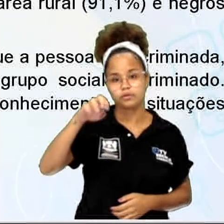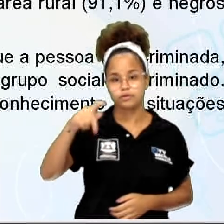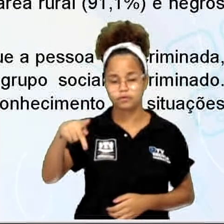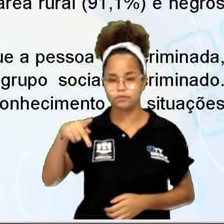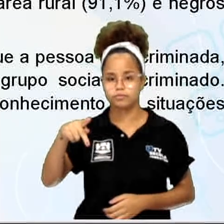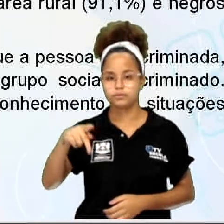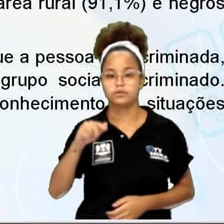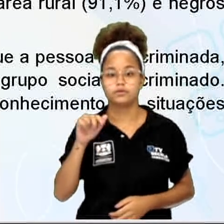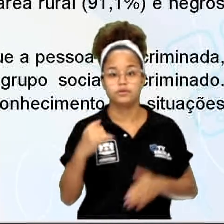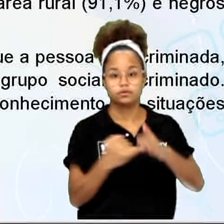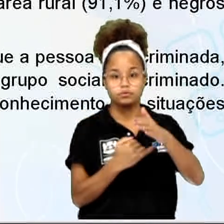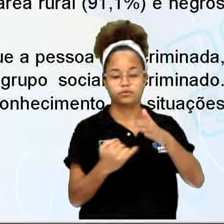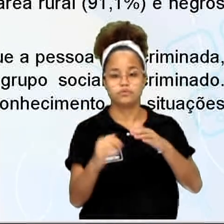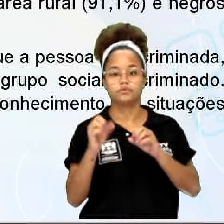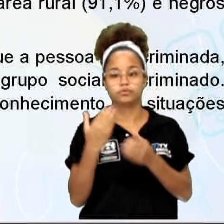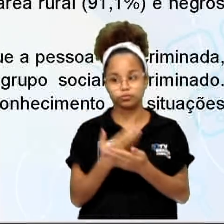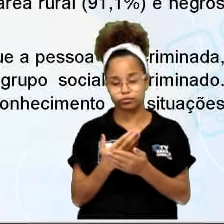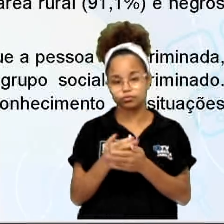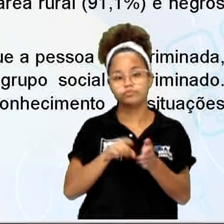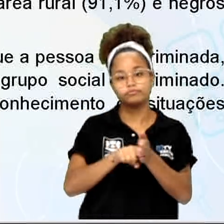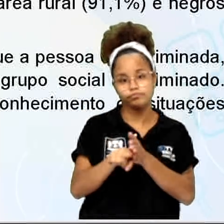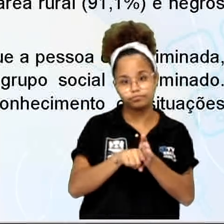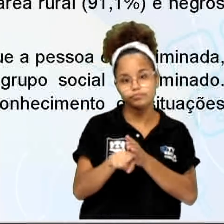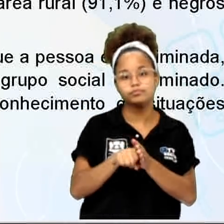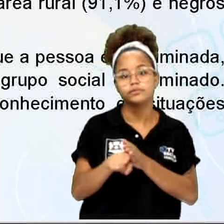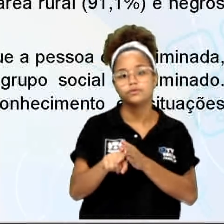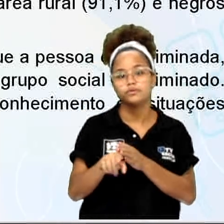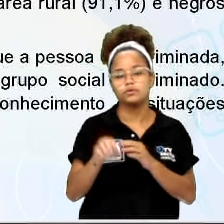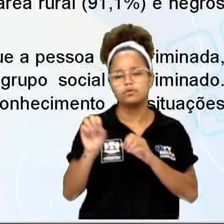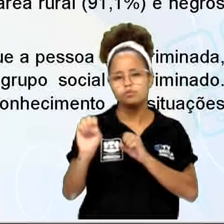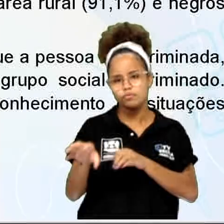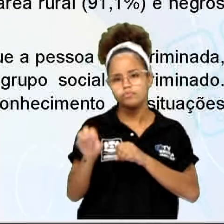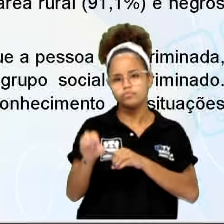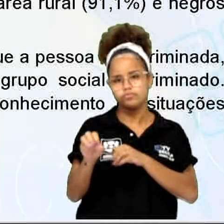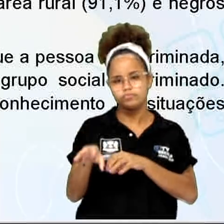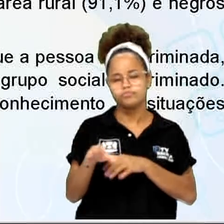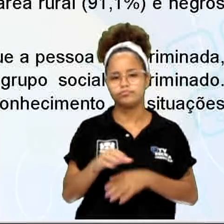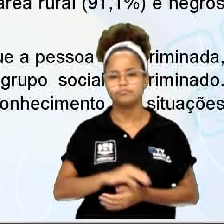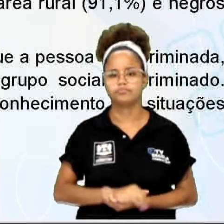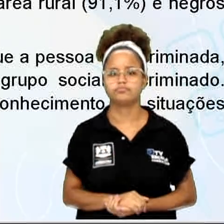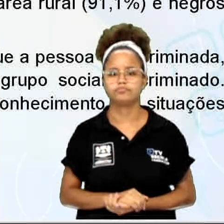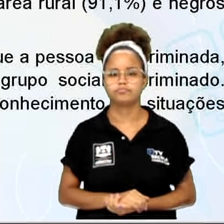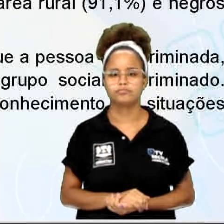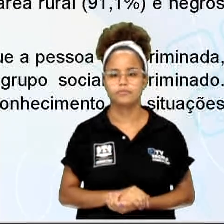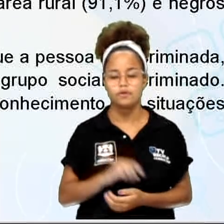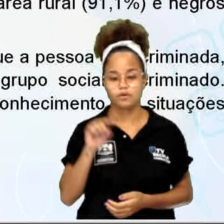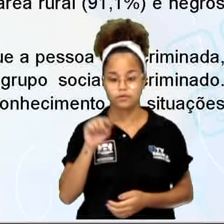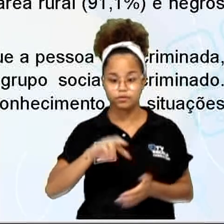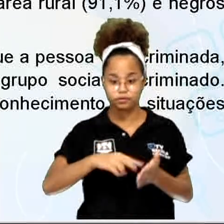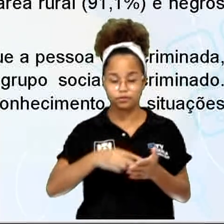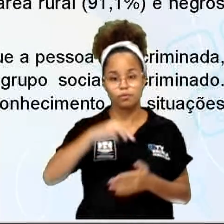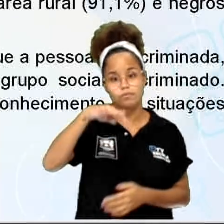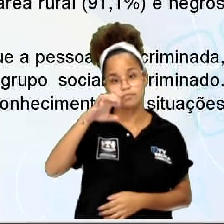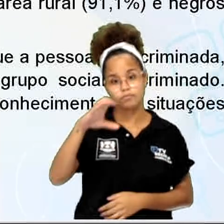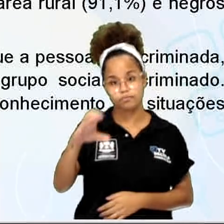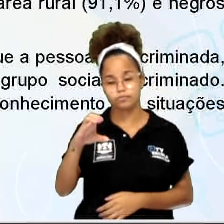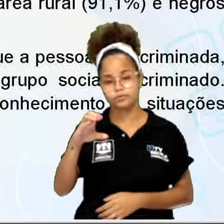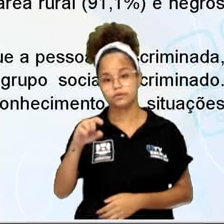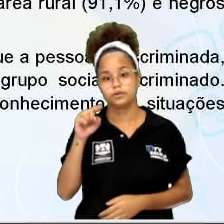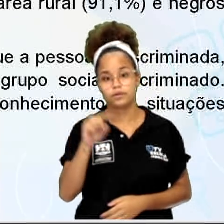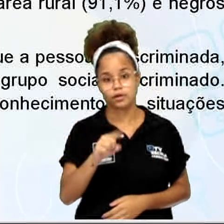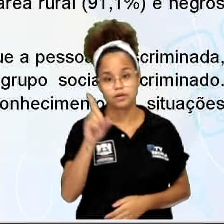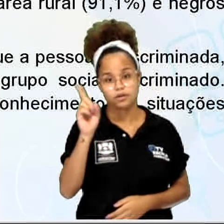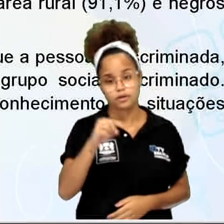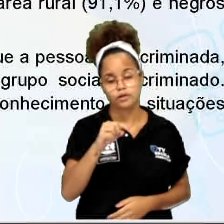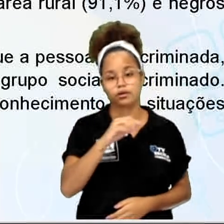Instituto Nacional de Estudos e Pesquisas Educacionais Anísio Teixeira, órgão ligado ao MEC, Ministério da Educação